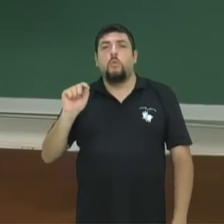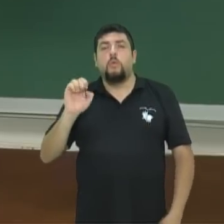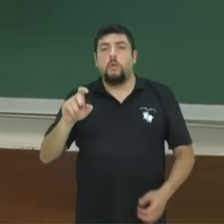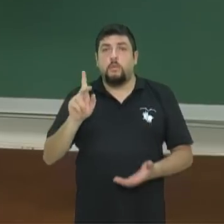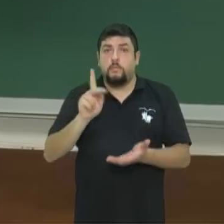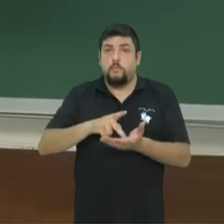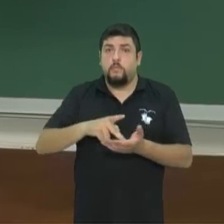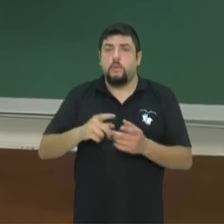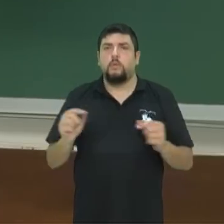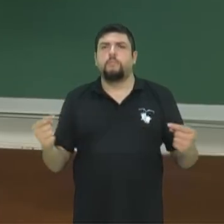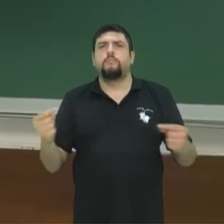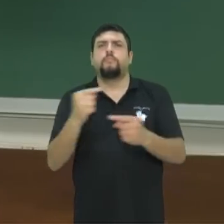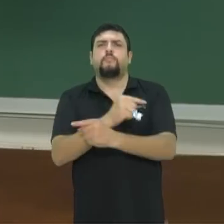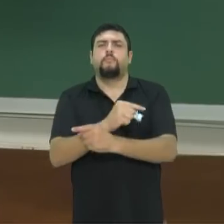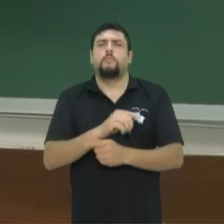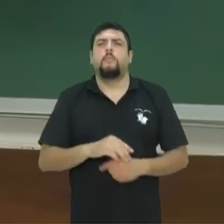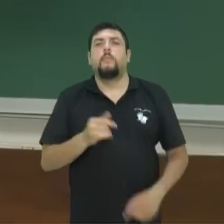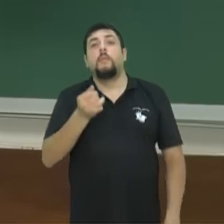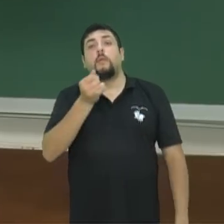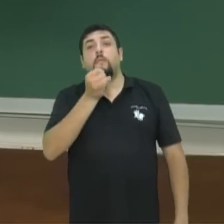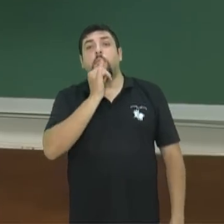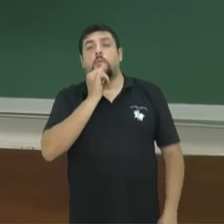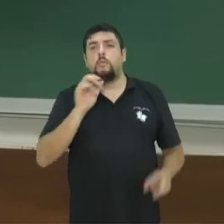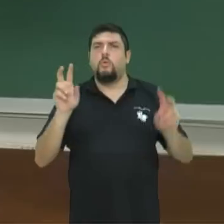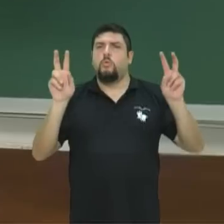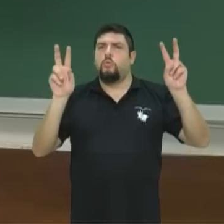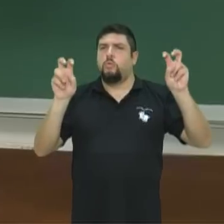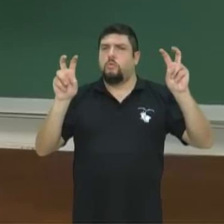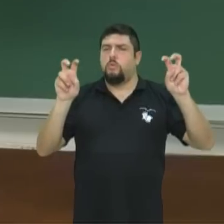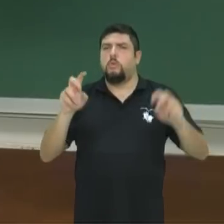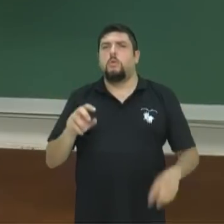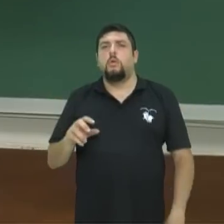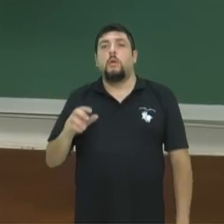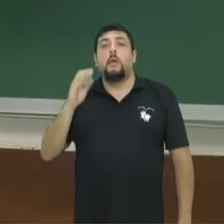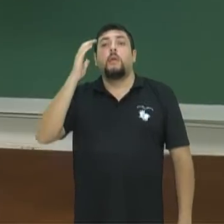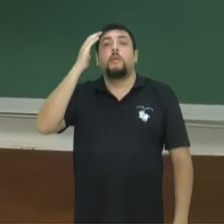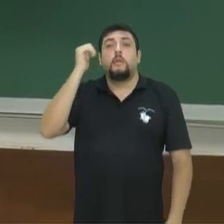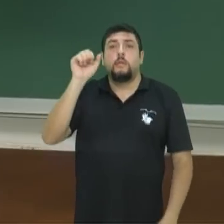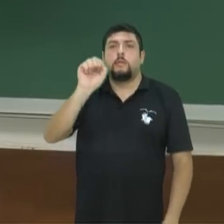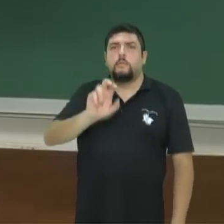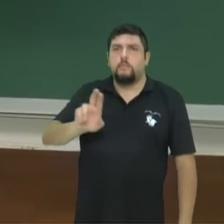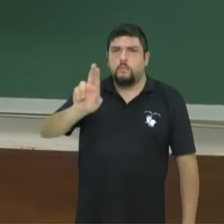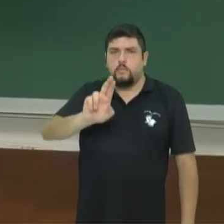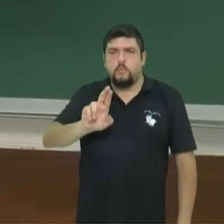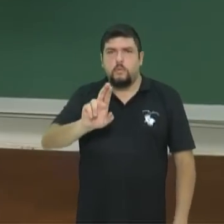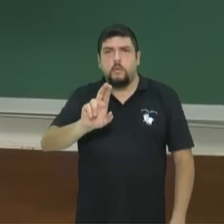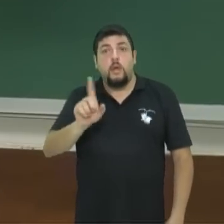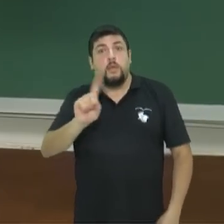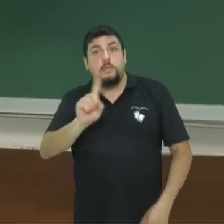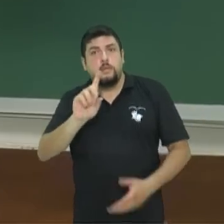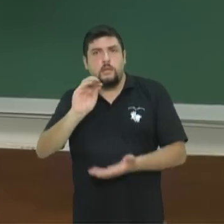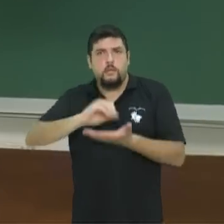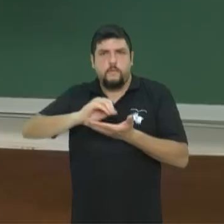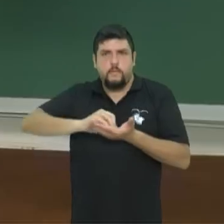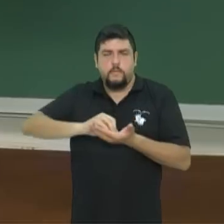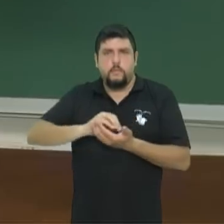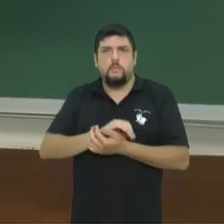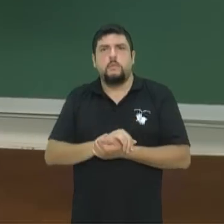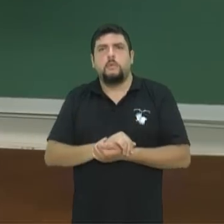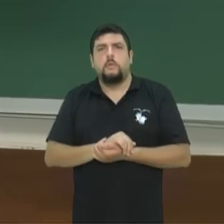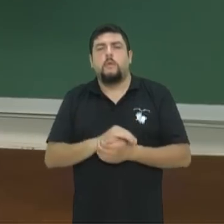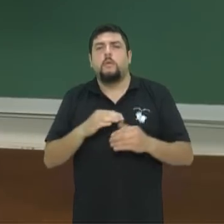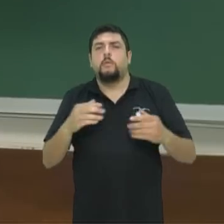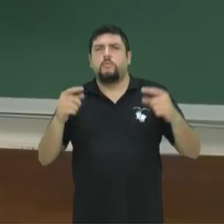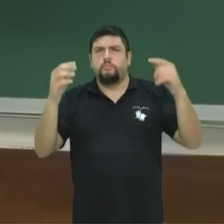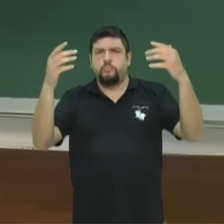espera, né? Então, vocês têm lá o título, Sabendo Usar Não Vai Faltar, e no final ele dizendo, né, a